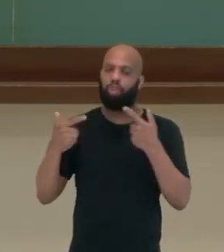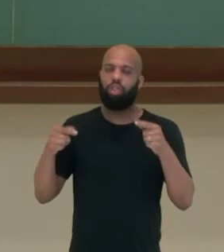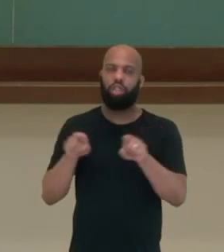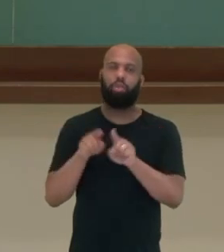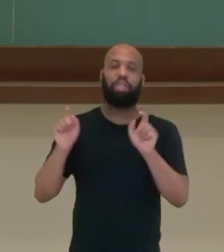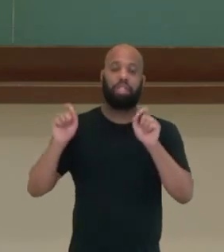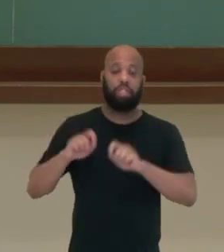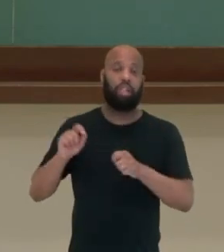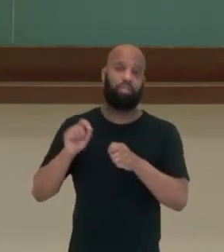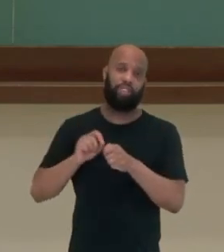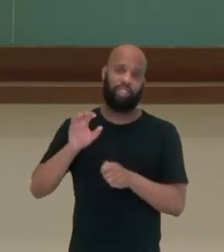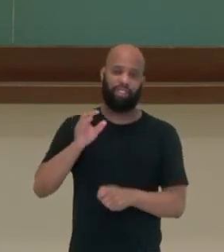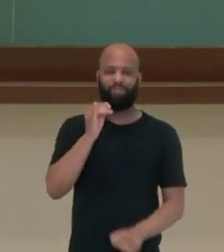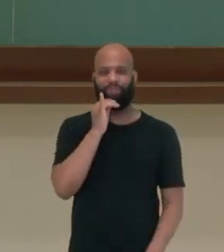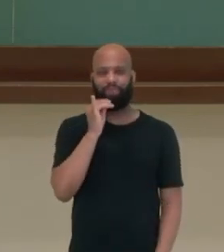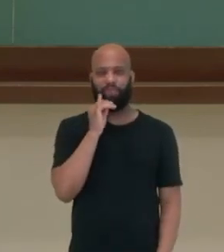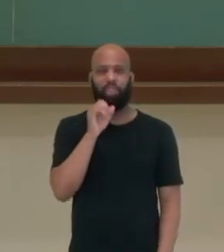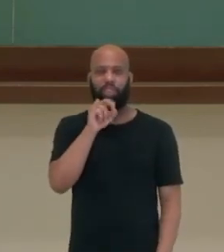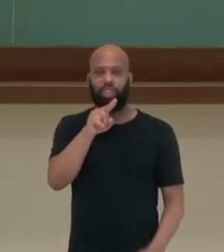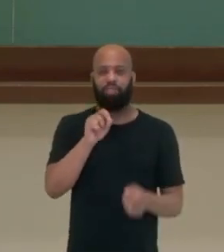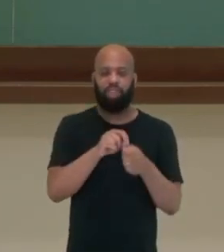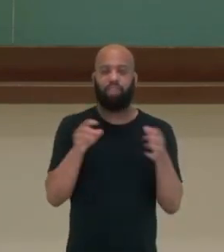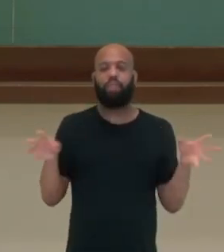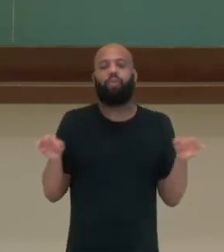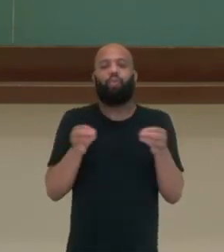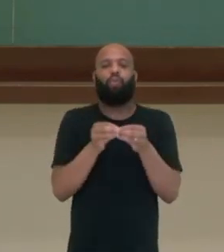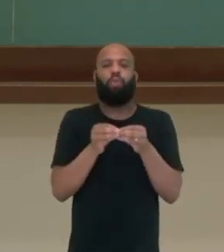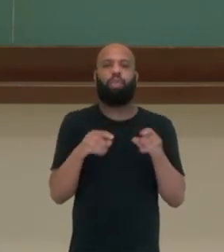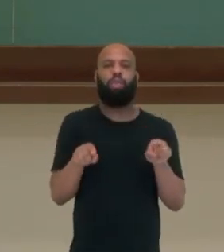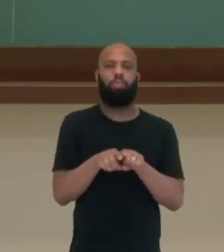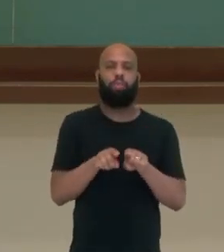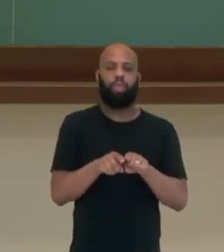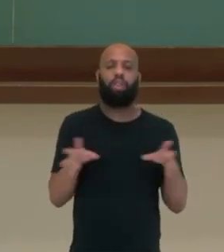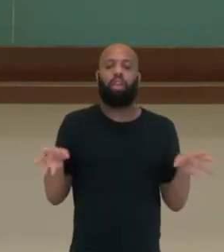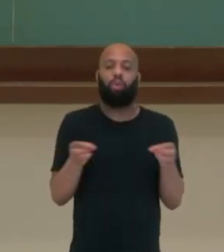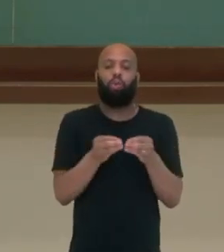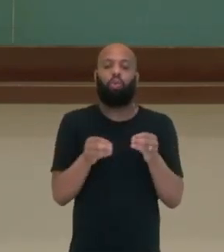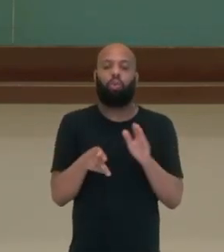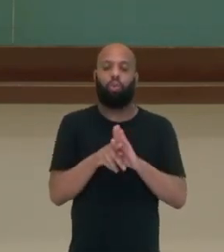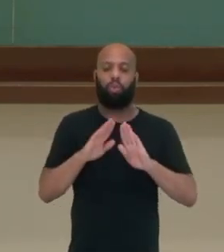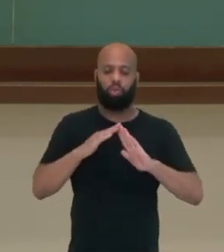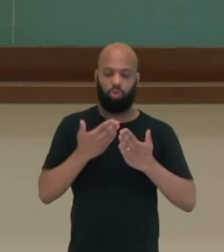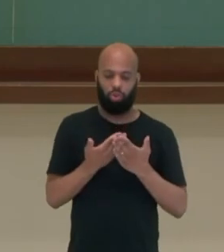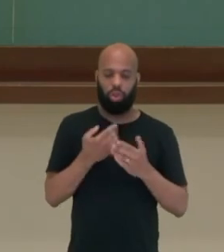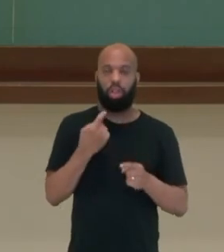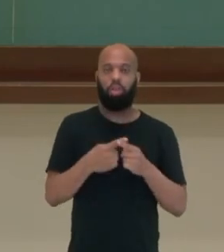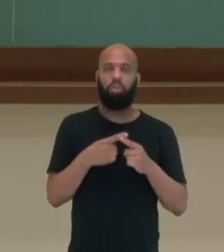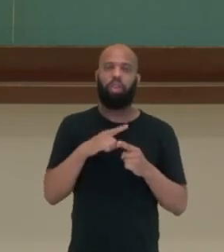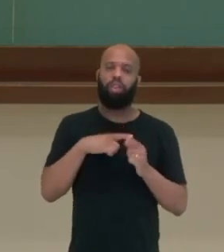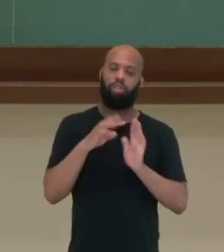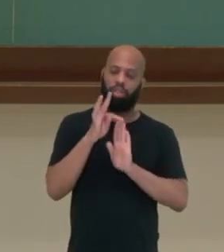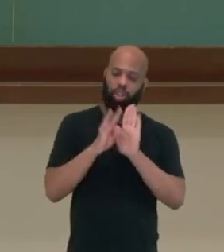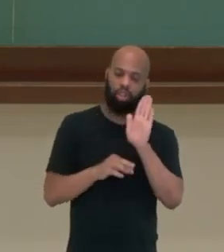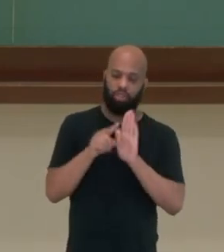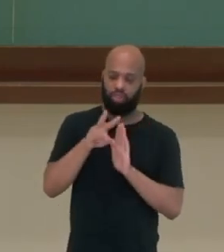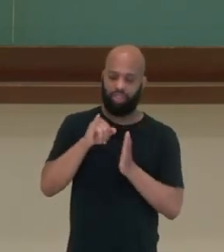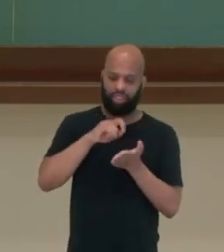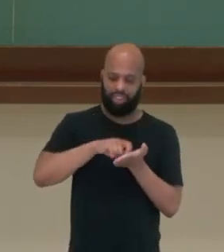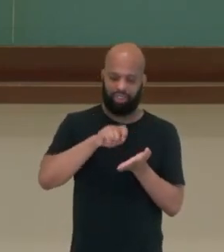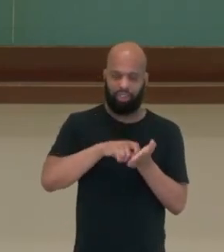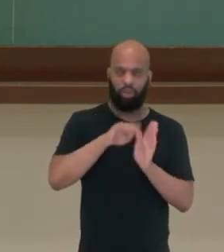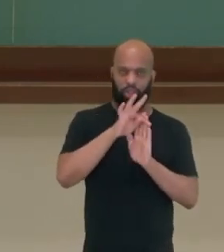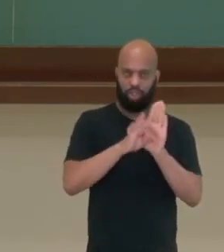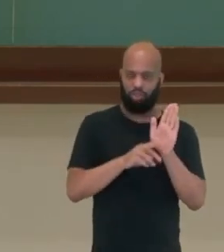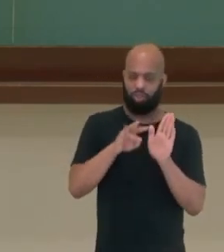fazer intertextualidade, por exemplo, quando faz um resumo. Um resumo escolar, você tem um texto e você vai escrever esse texto. Vai fazer o